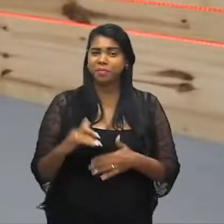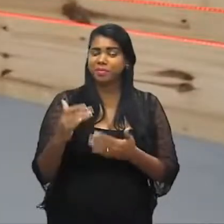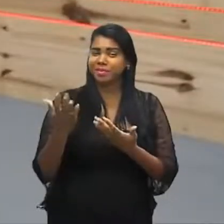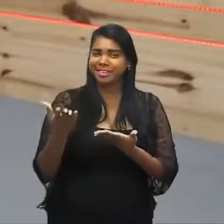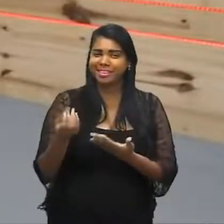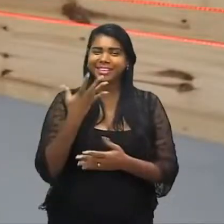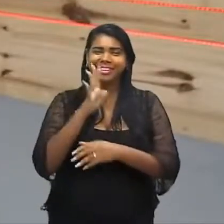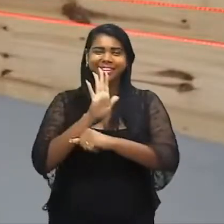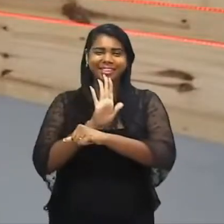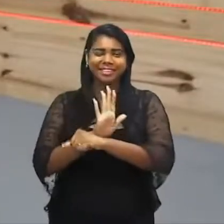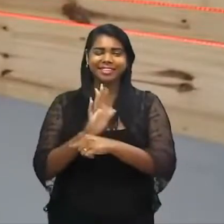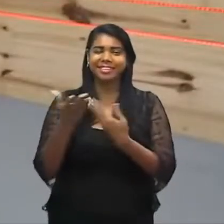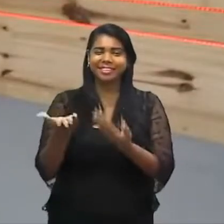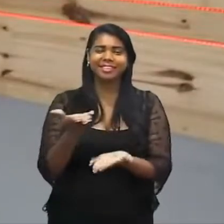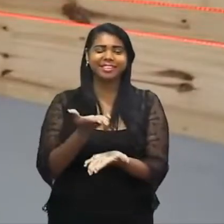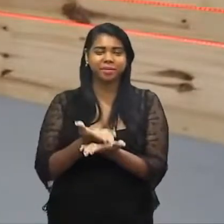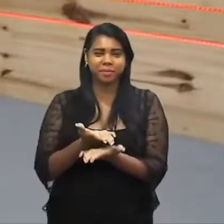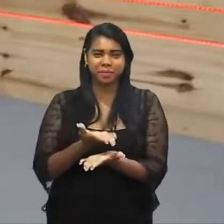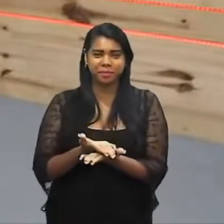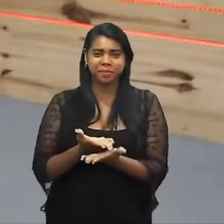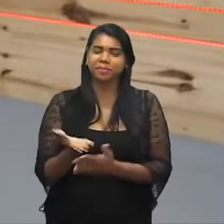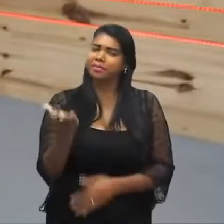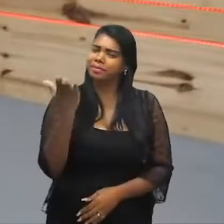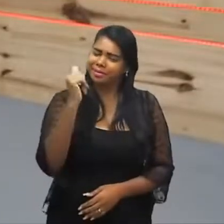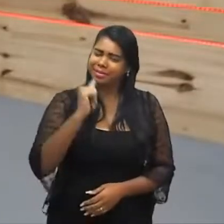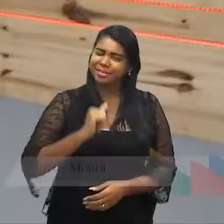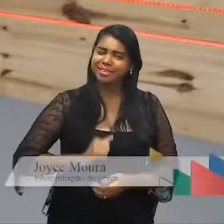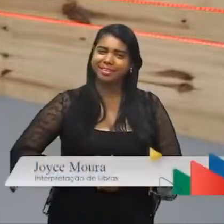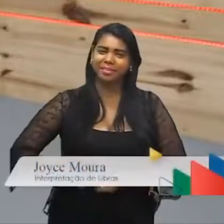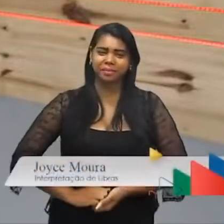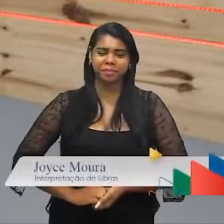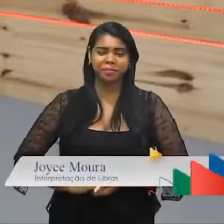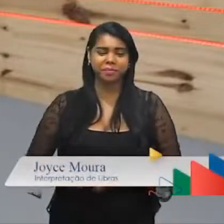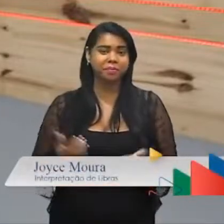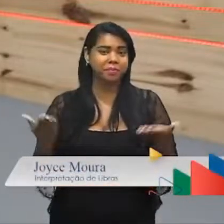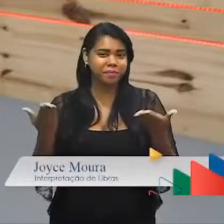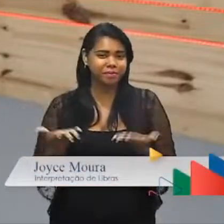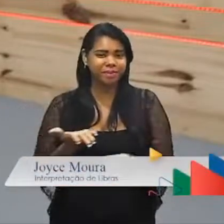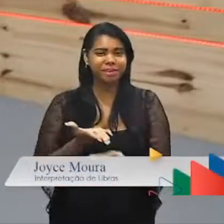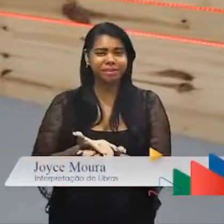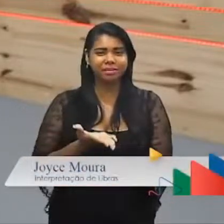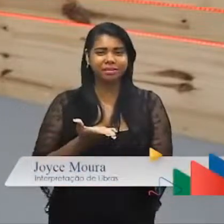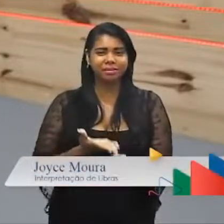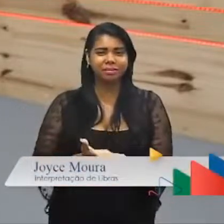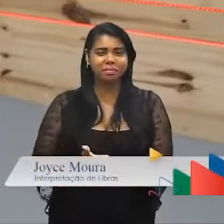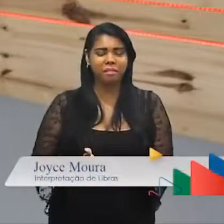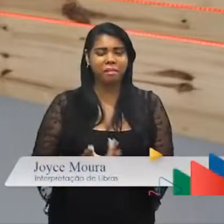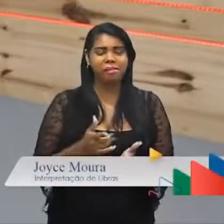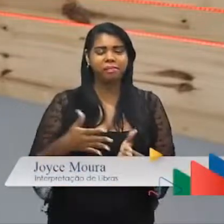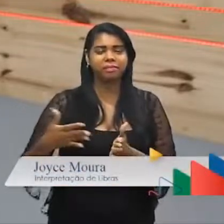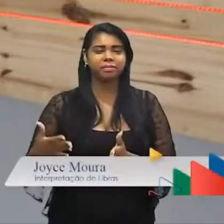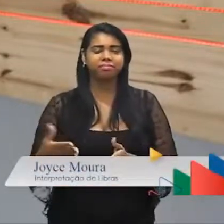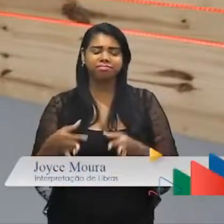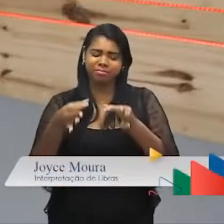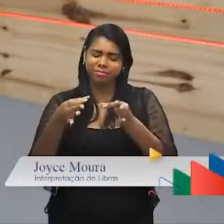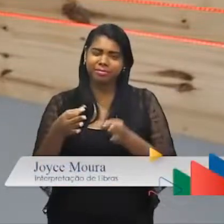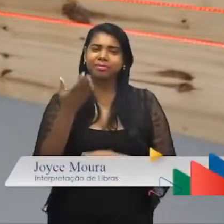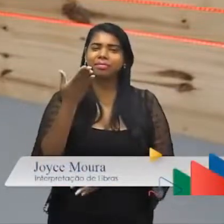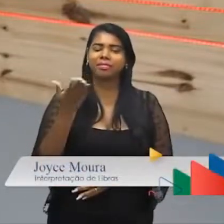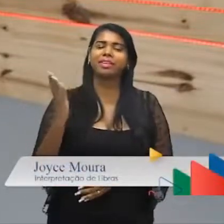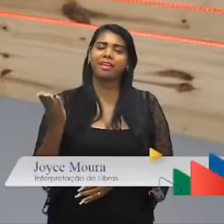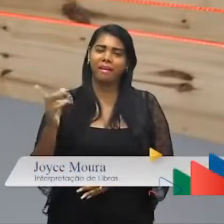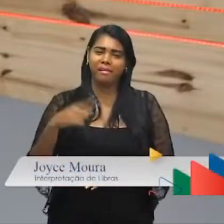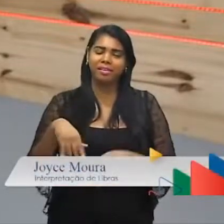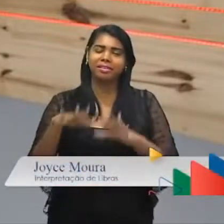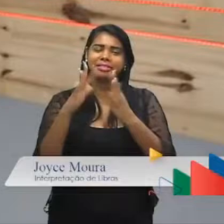Olá, boa tarde, querido estudante. Vamos lá, voltando com as nossas aulas agora no segundo semestre. Tenho certeza que você já voltou aí na